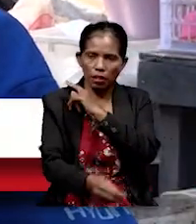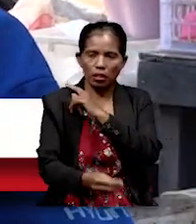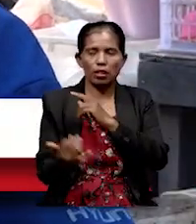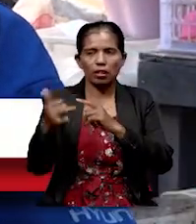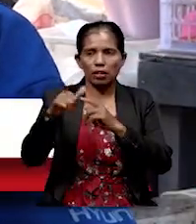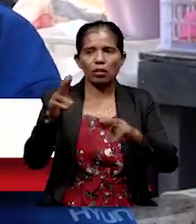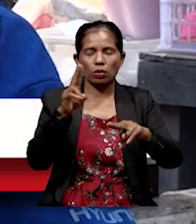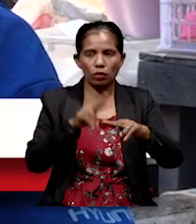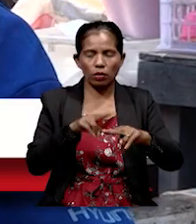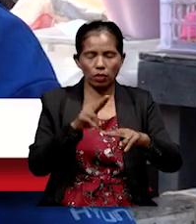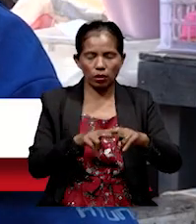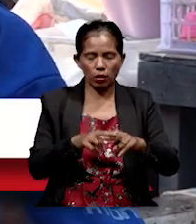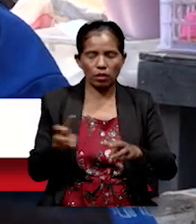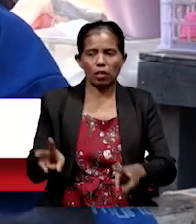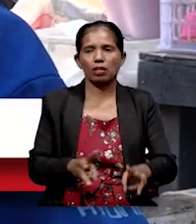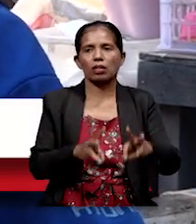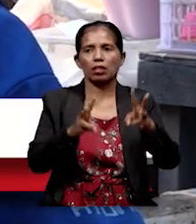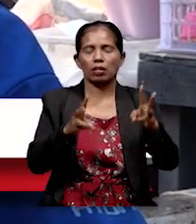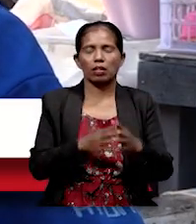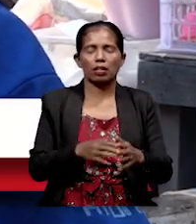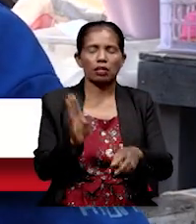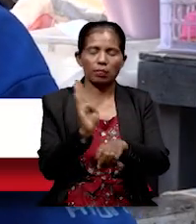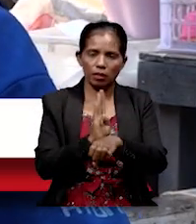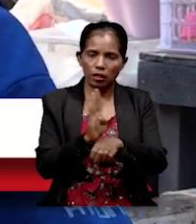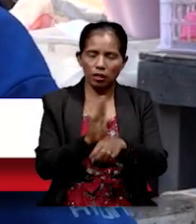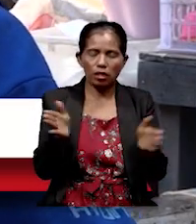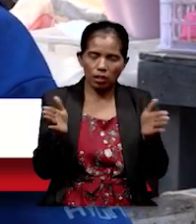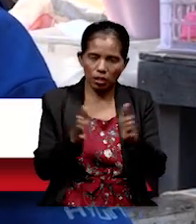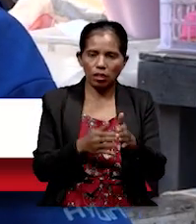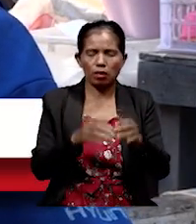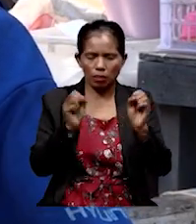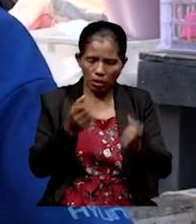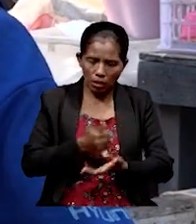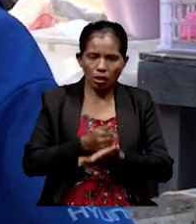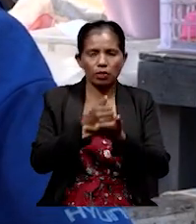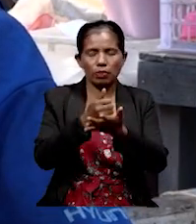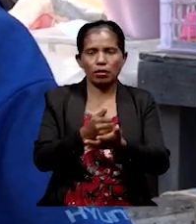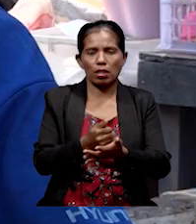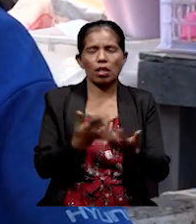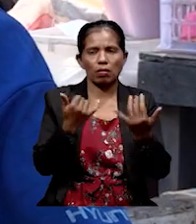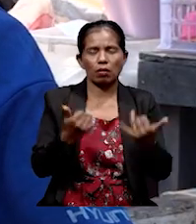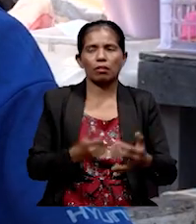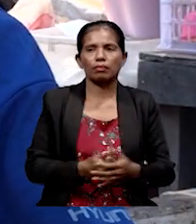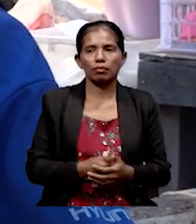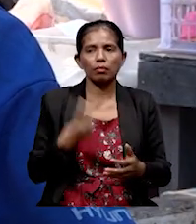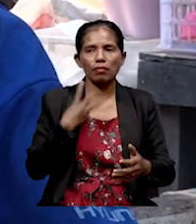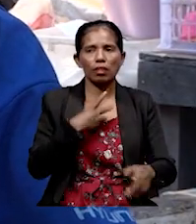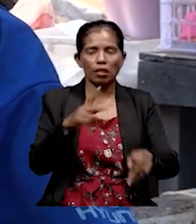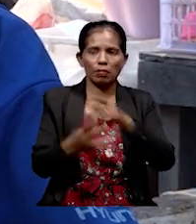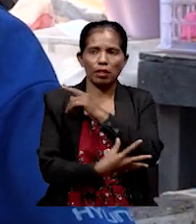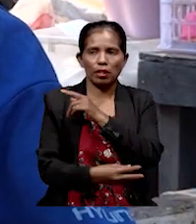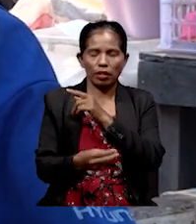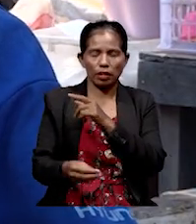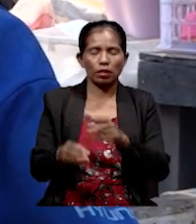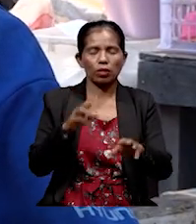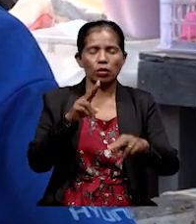be tur, estrada, anxa negocio xerne. Nye mos bele taumata. Agora é uma bem, né? E tá povo que há como tour, tour